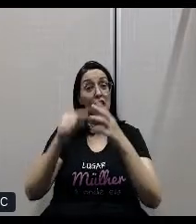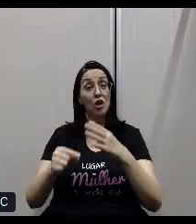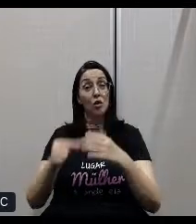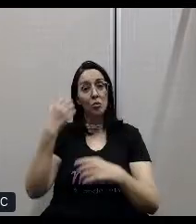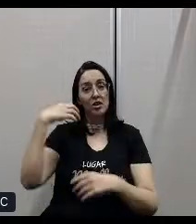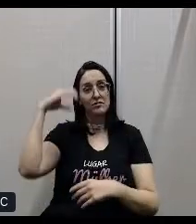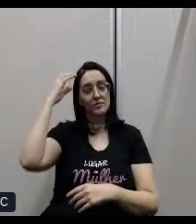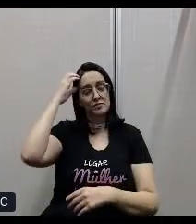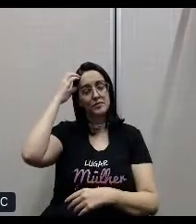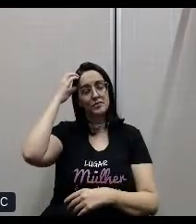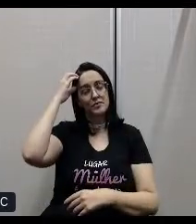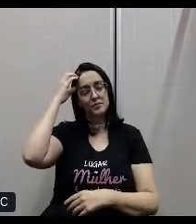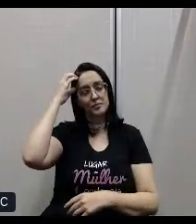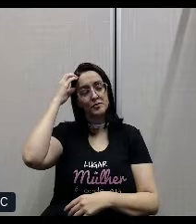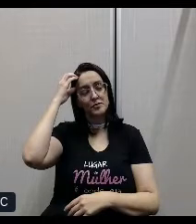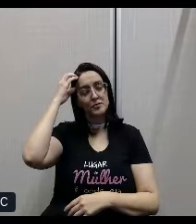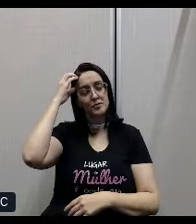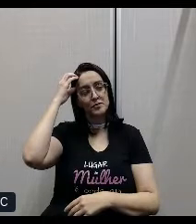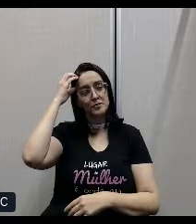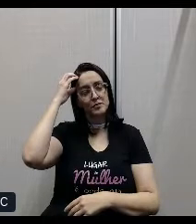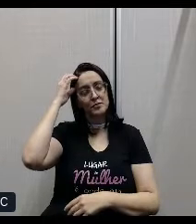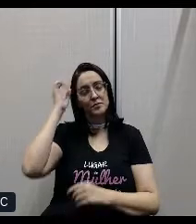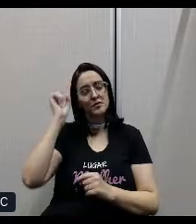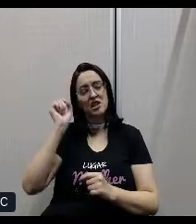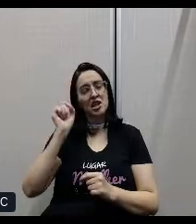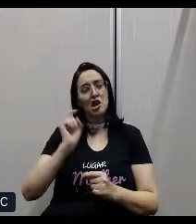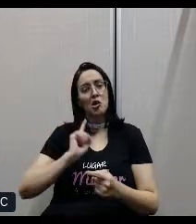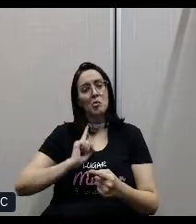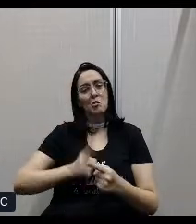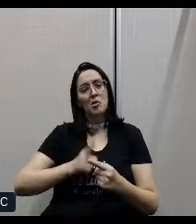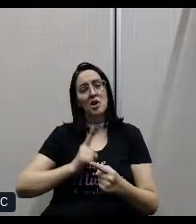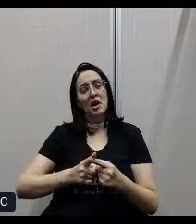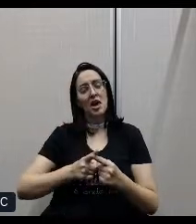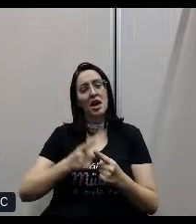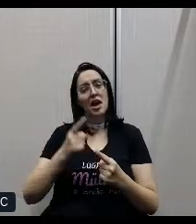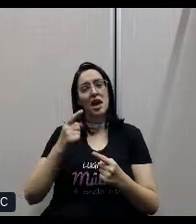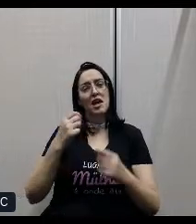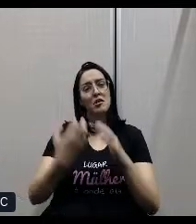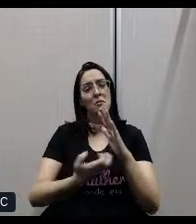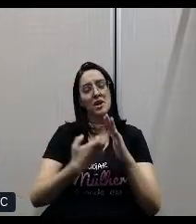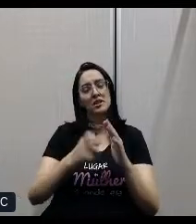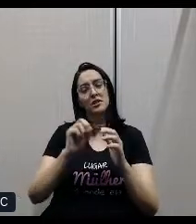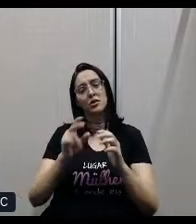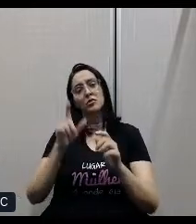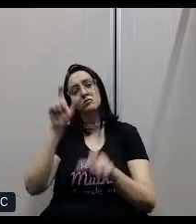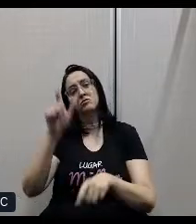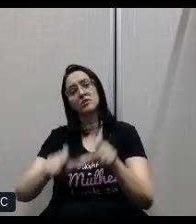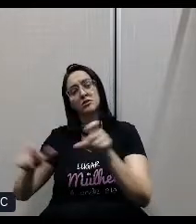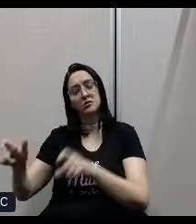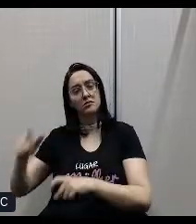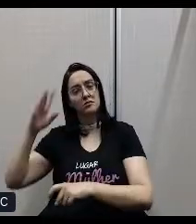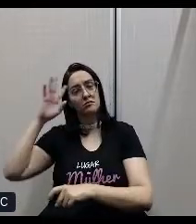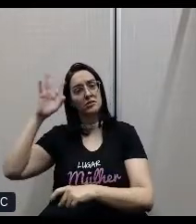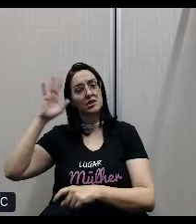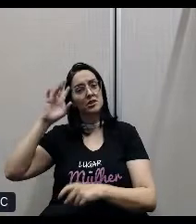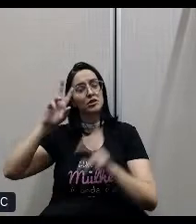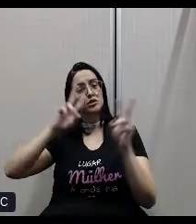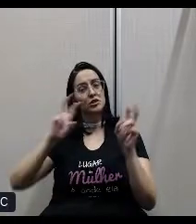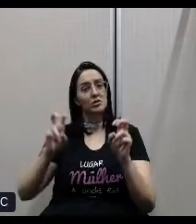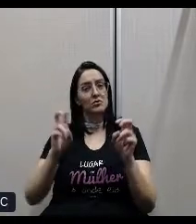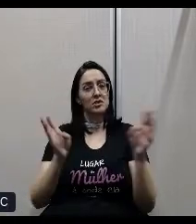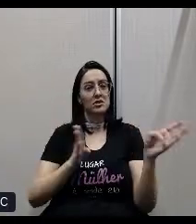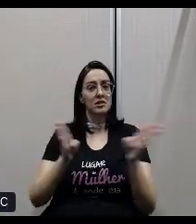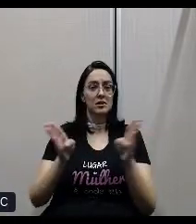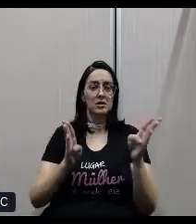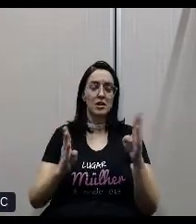daí tem a pergunta, né? O que motiva uma empresa ou pessoa a pensar ou falar sobre acessibilidade? Essa pirâmide